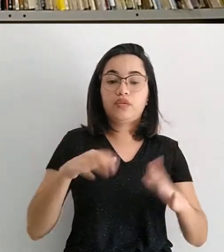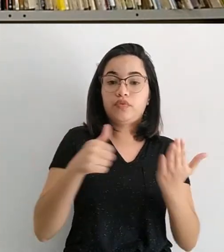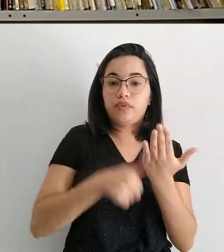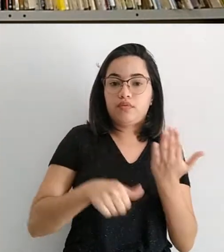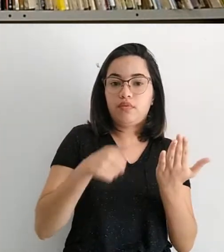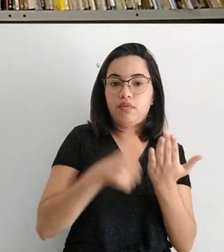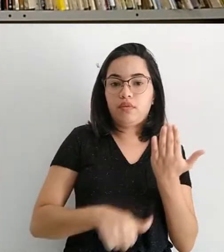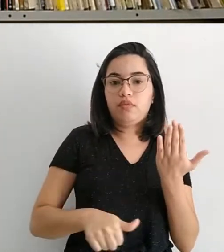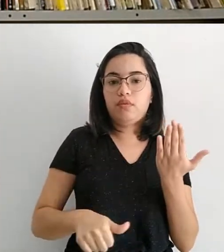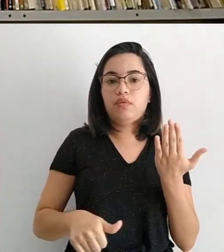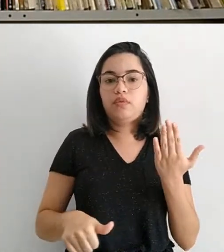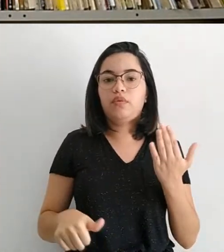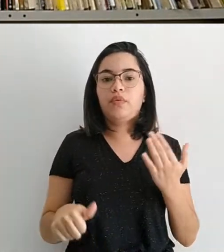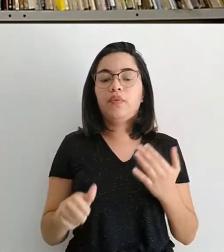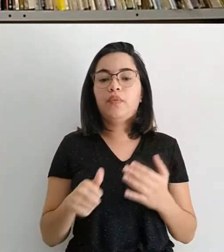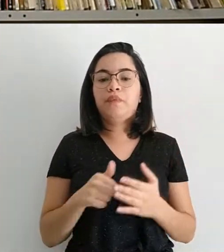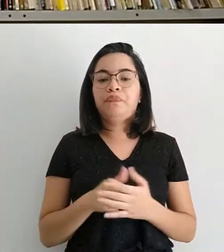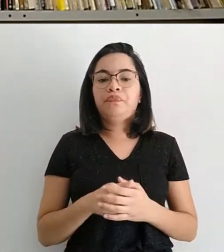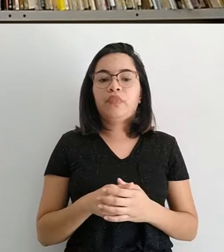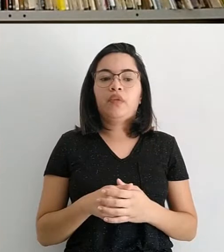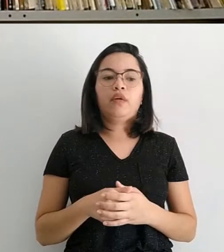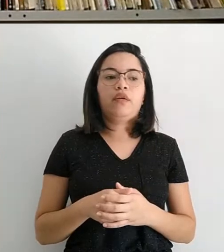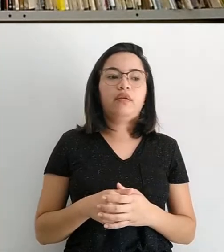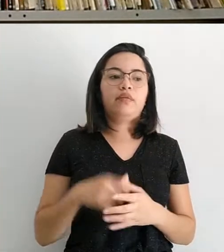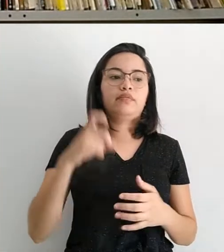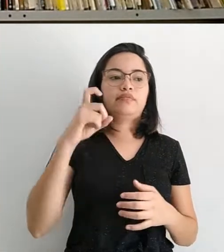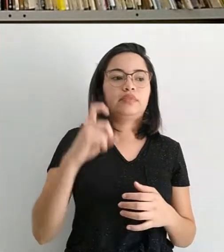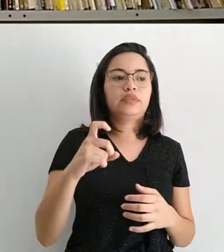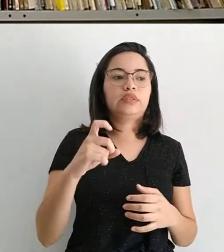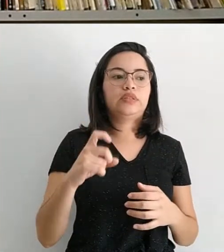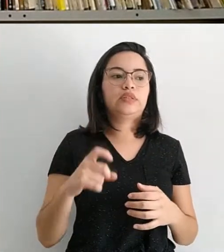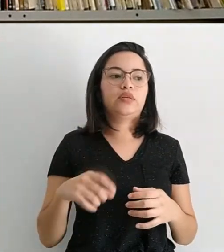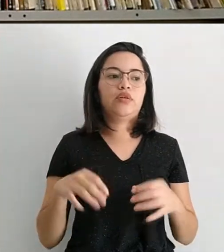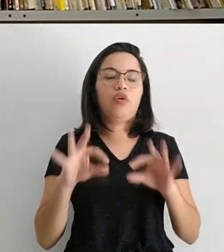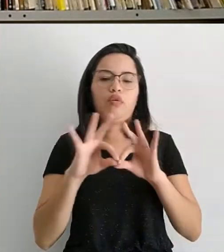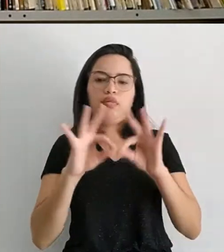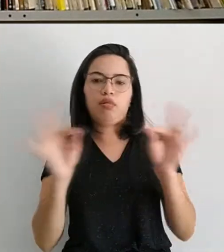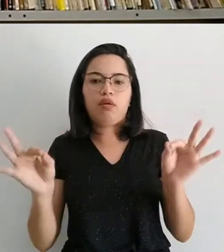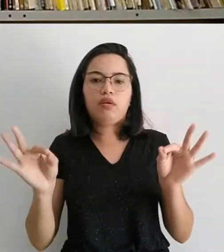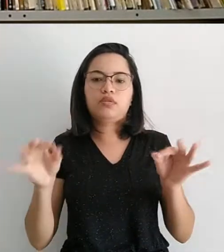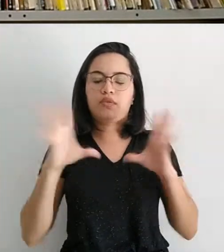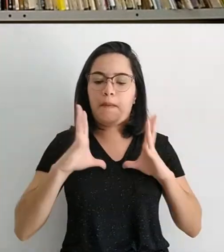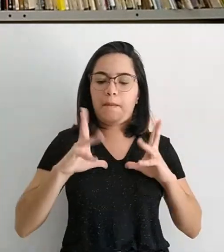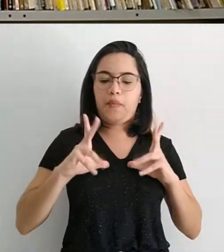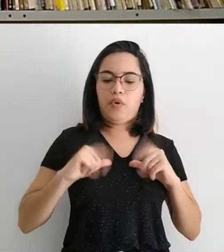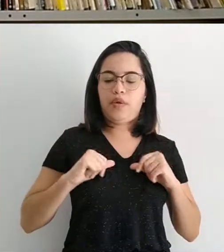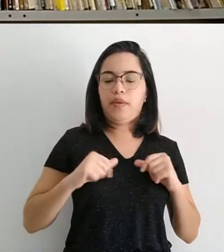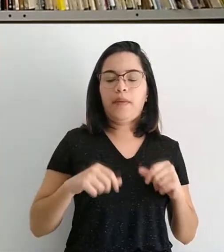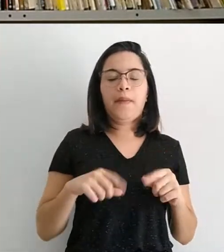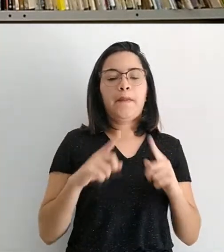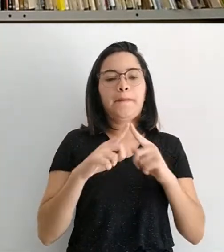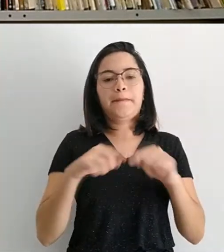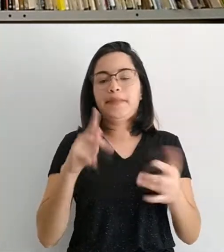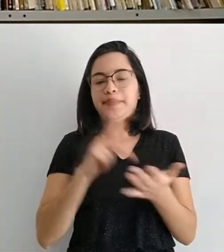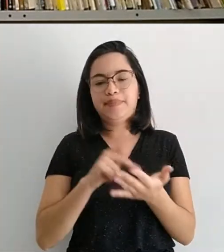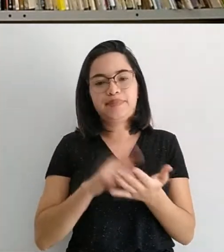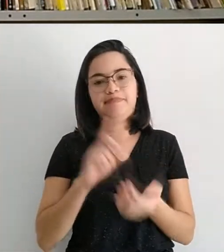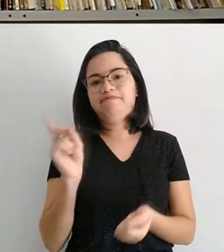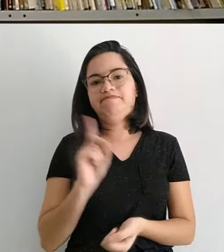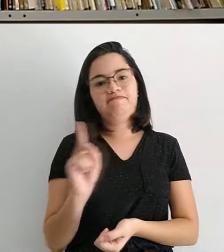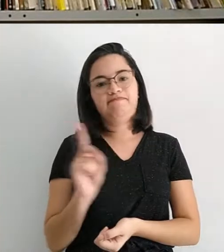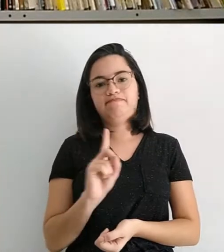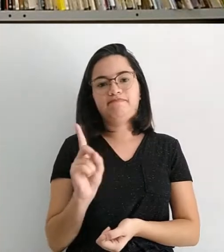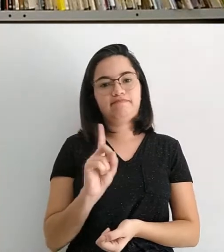tentam manter uma aparência de pureza, de santidade, de honestidade, mas que na realidade não